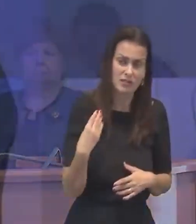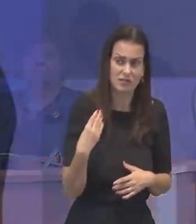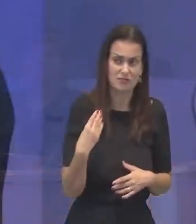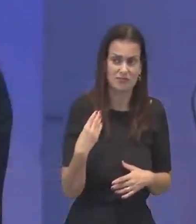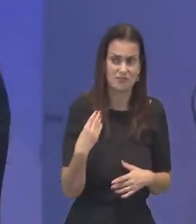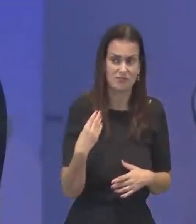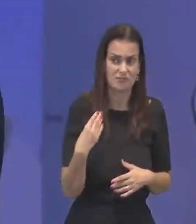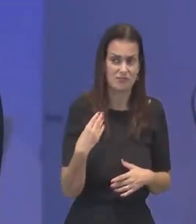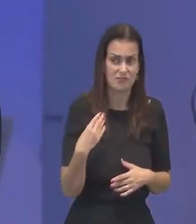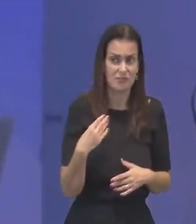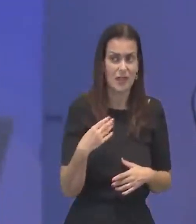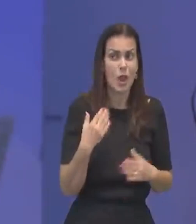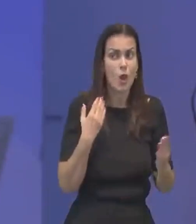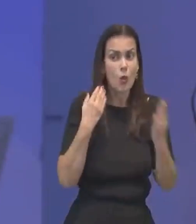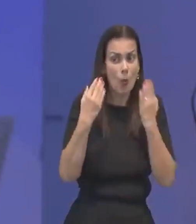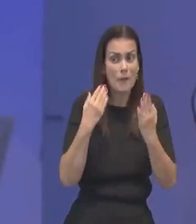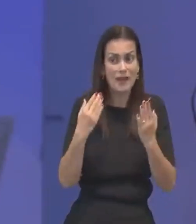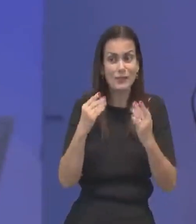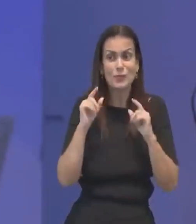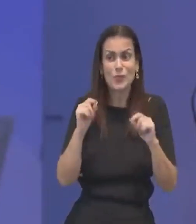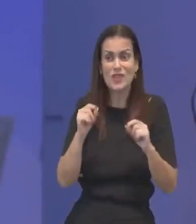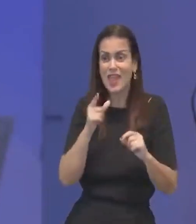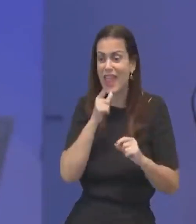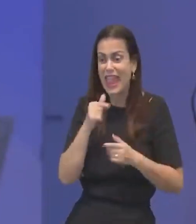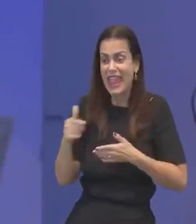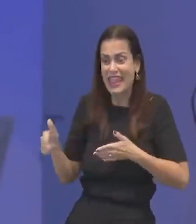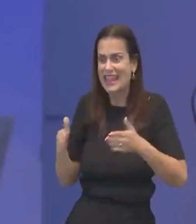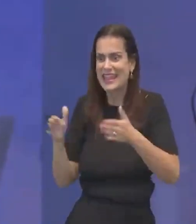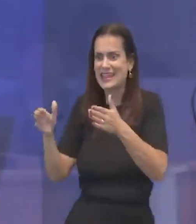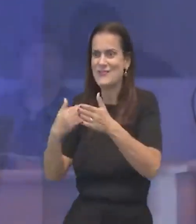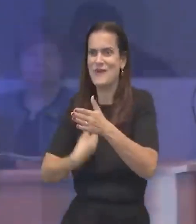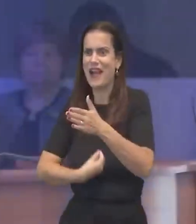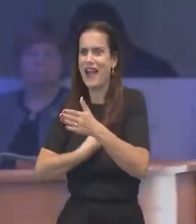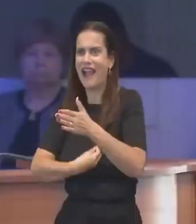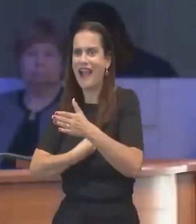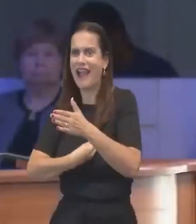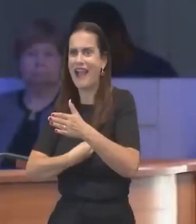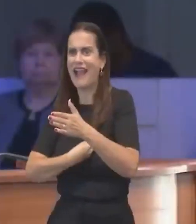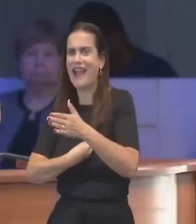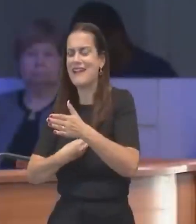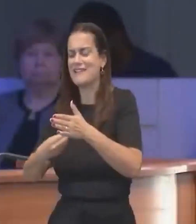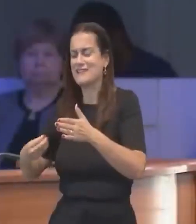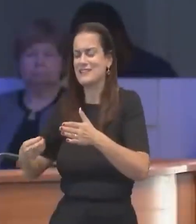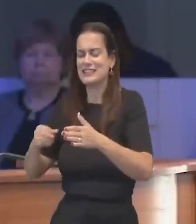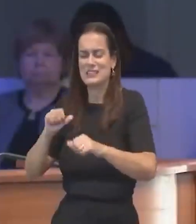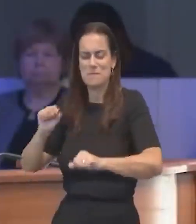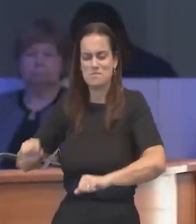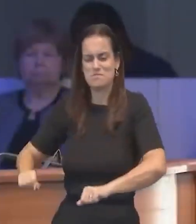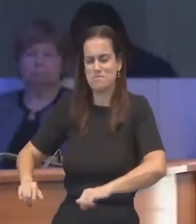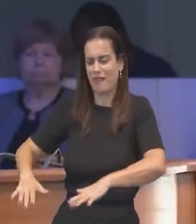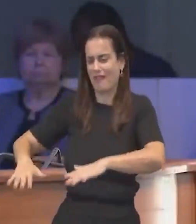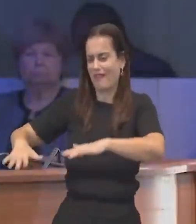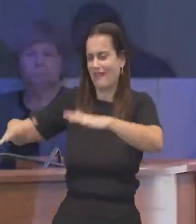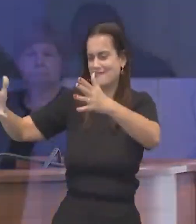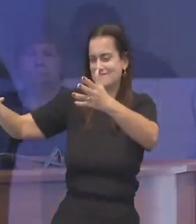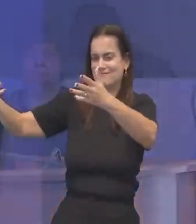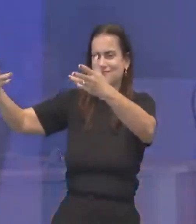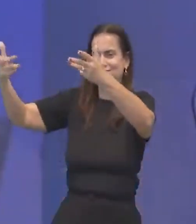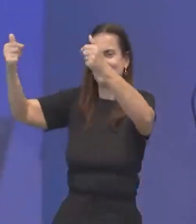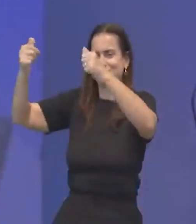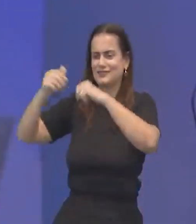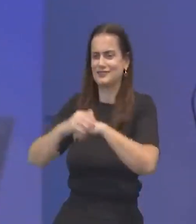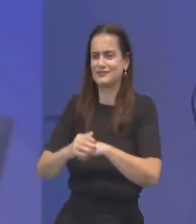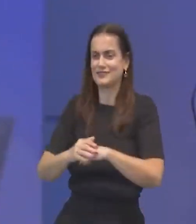rios de águas vivas. Uma água que transborda. Uma